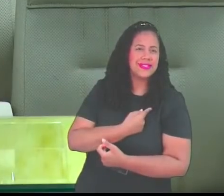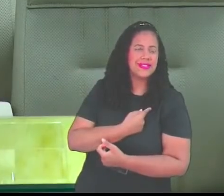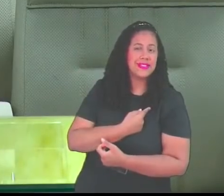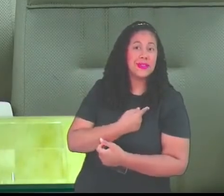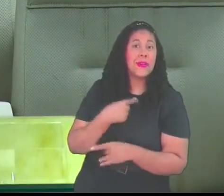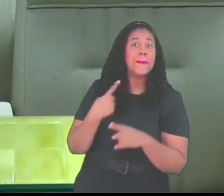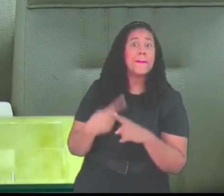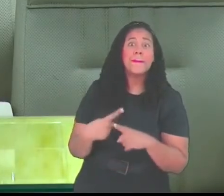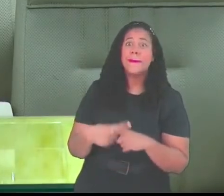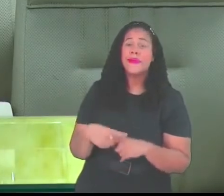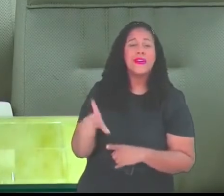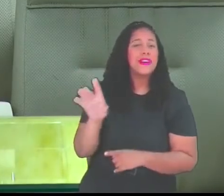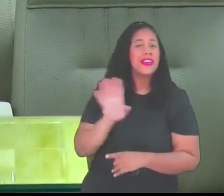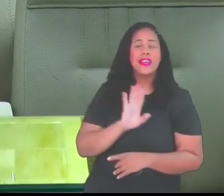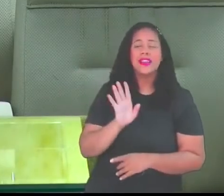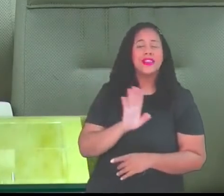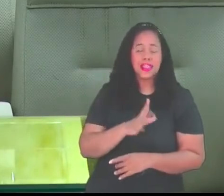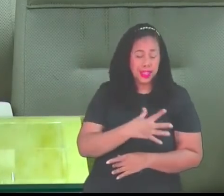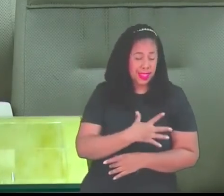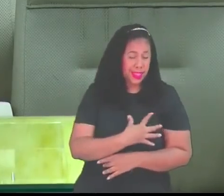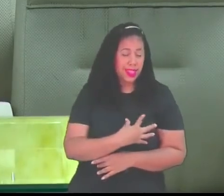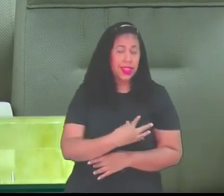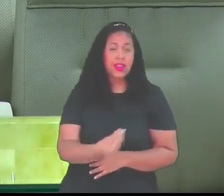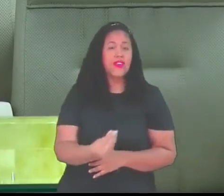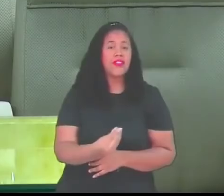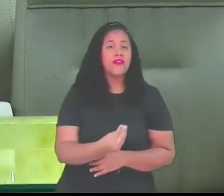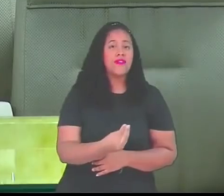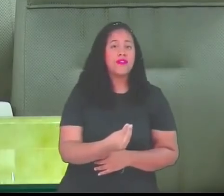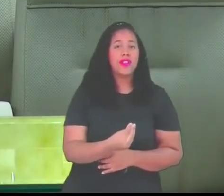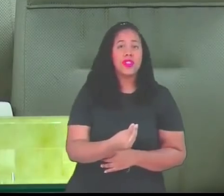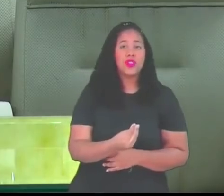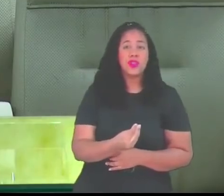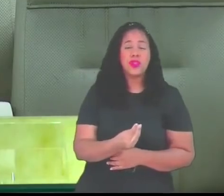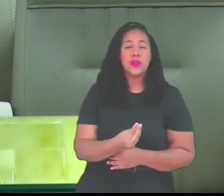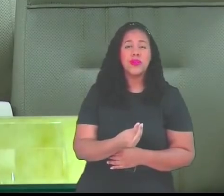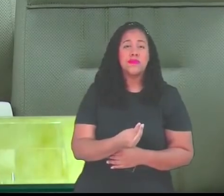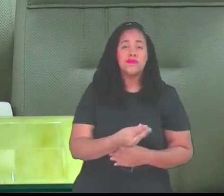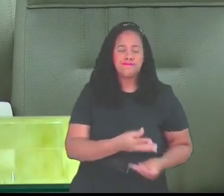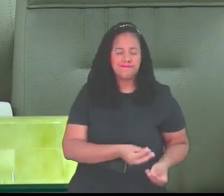Porque nem mesmo a seu filho poupou.